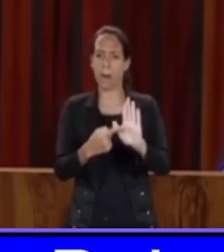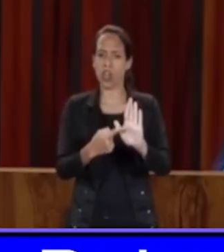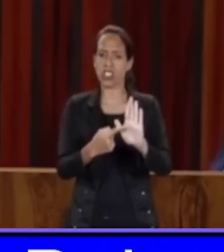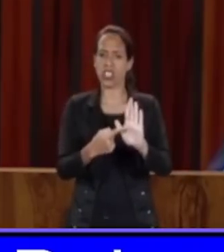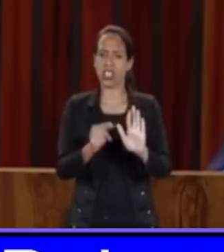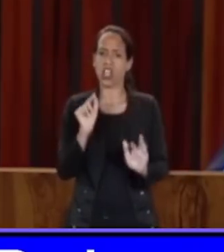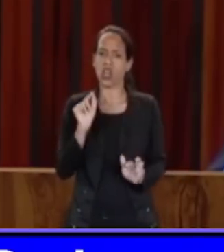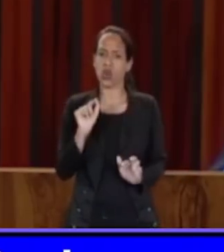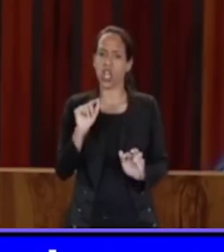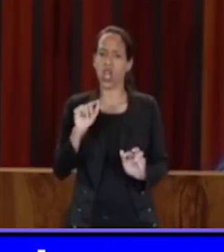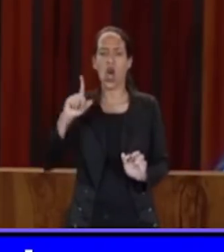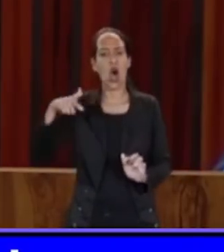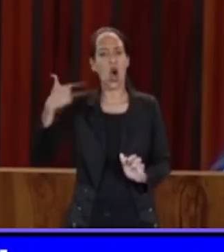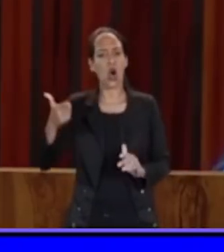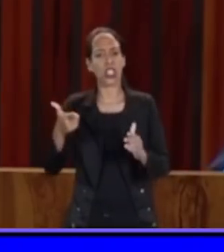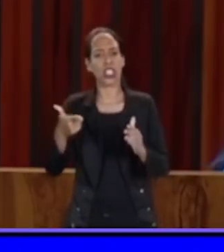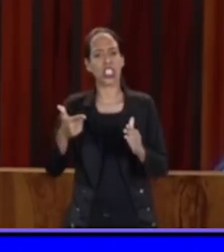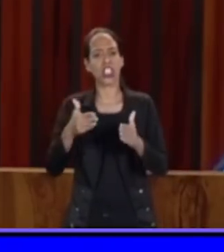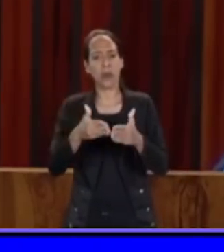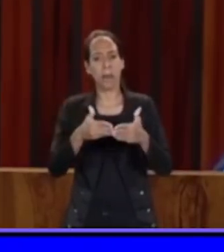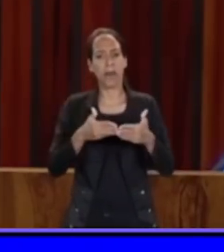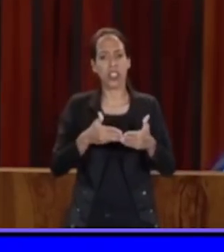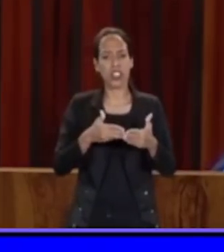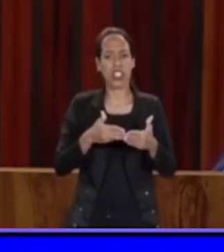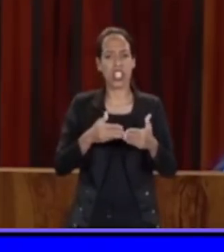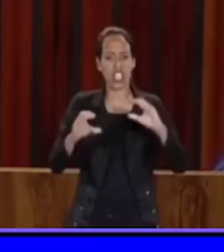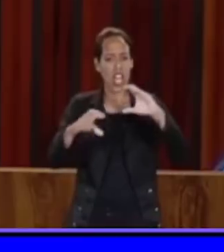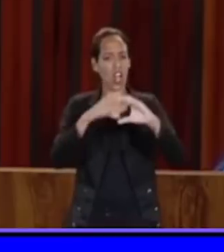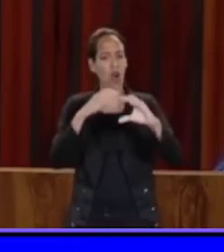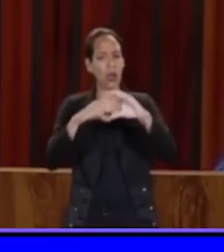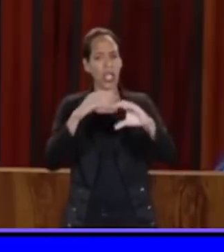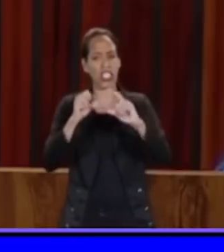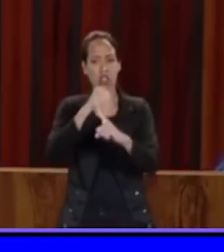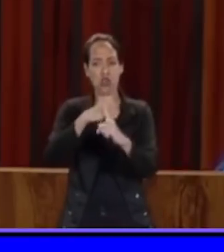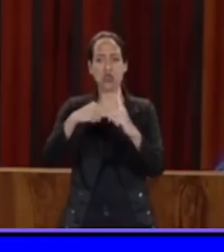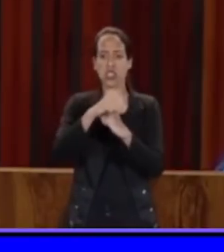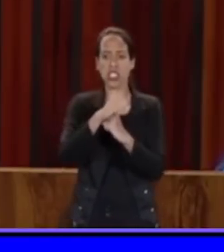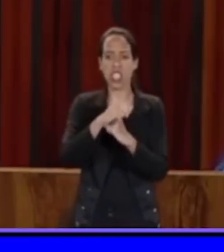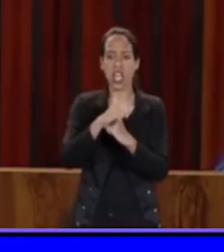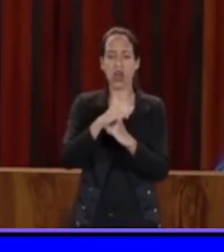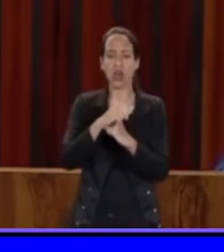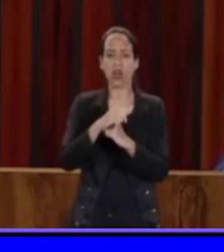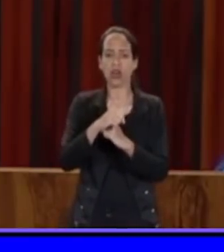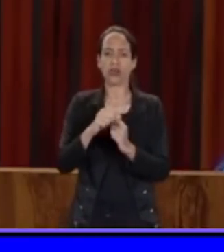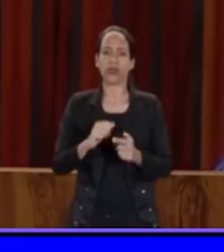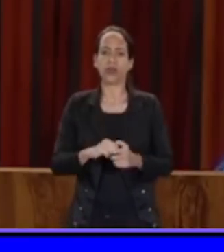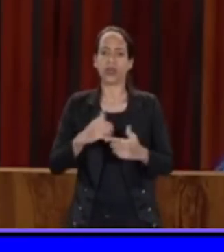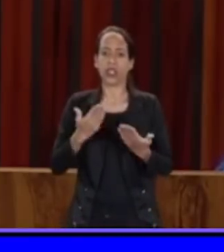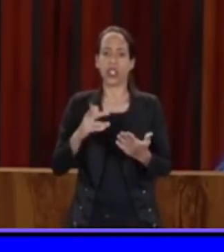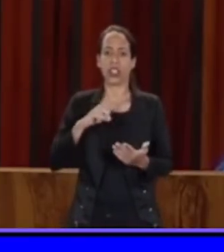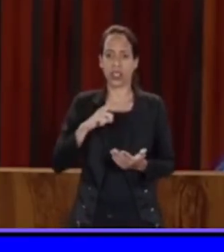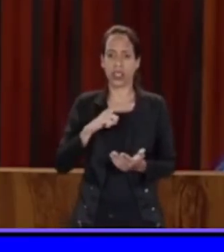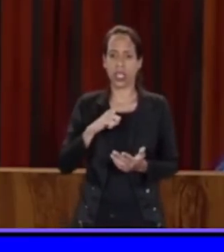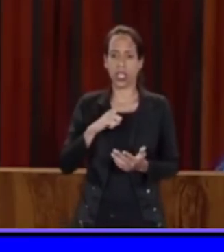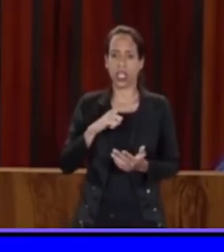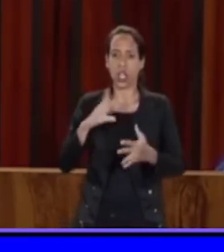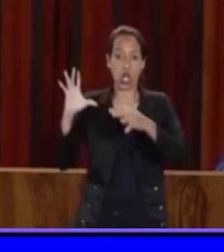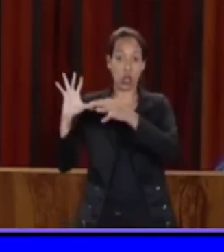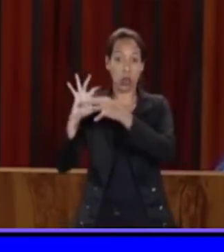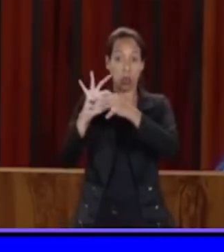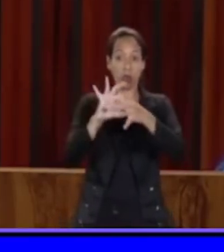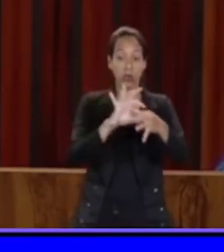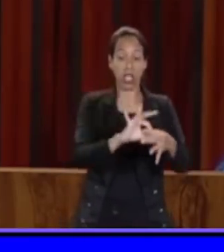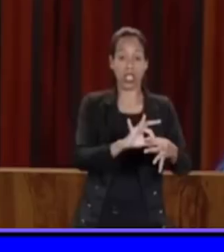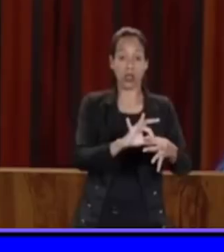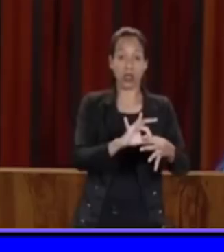outra causa de pedir, a utilização indevida de meios de comunicação social, que está imbricada na espécie, no contexto